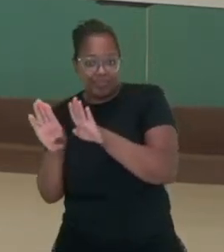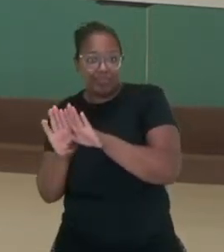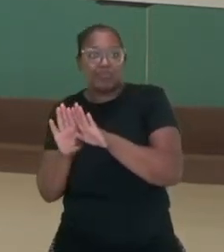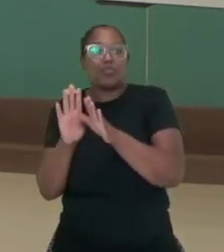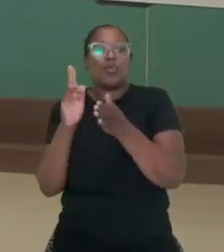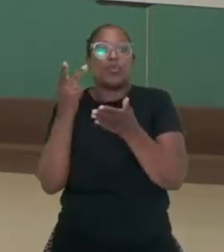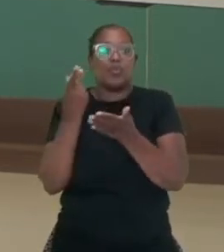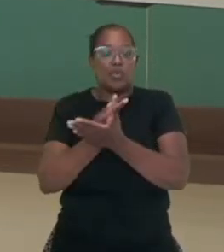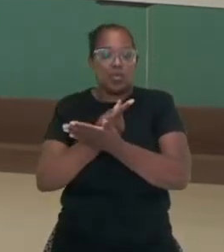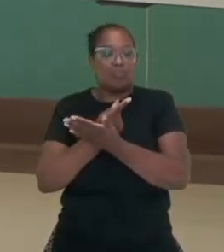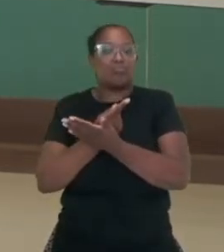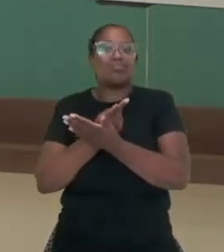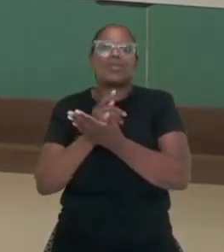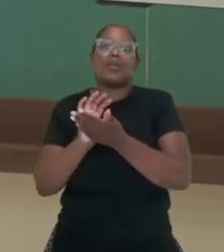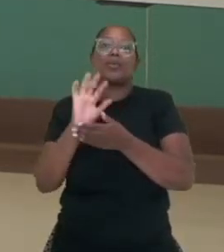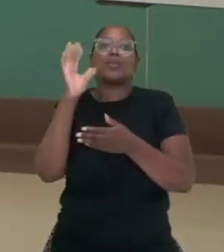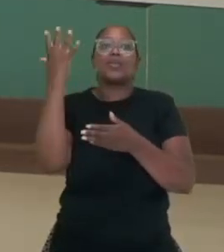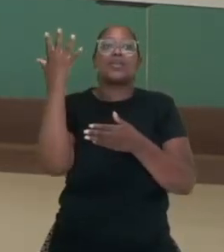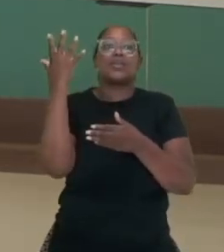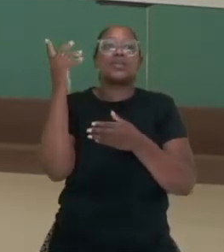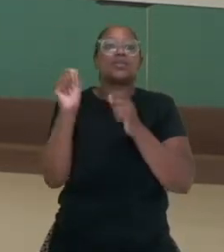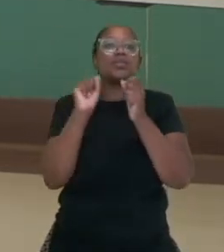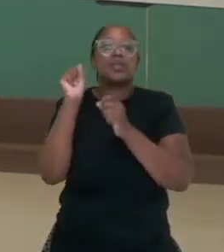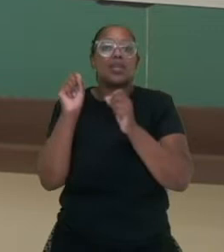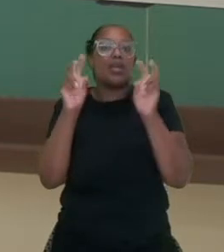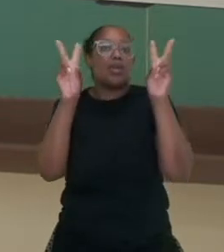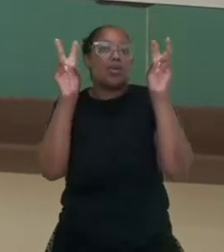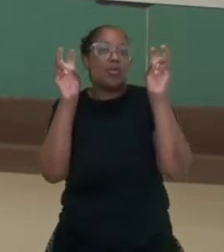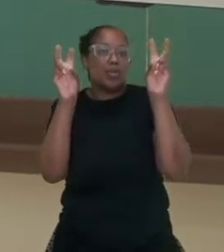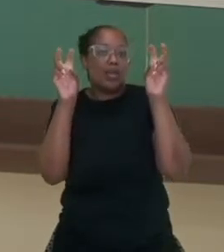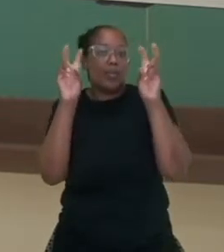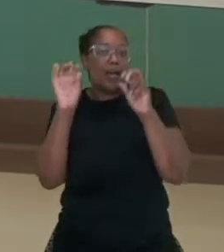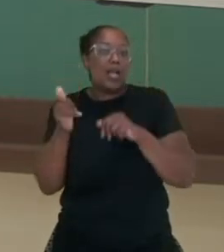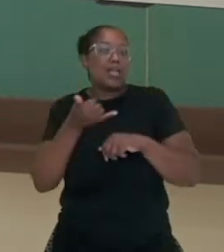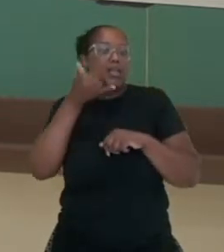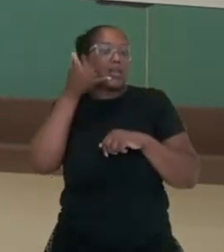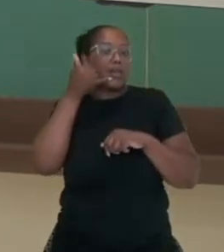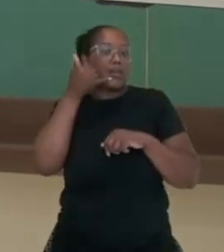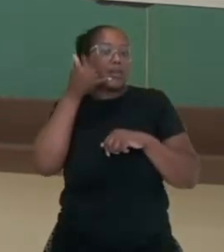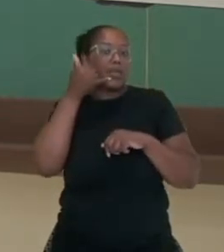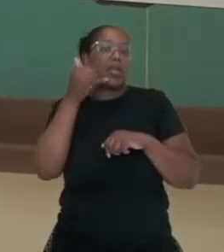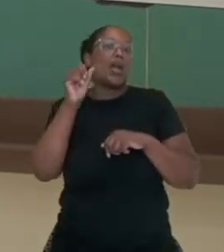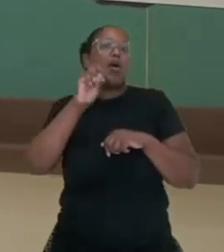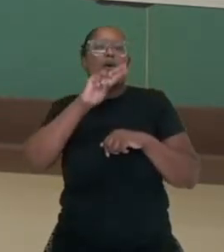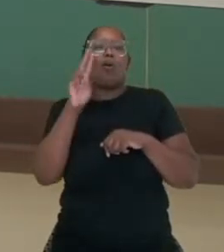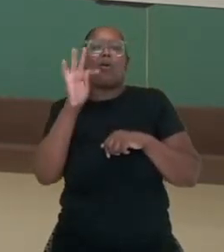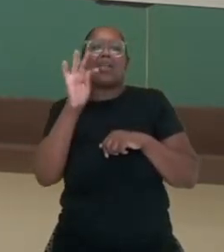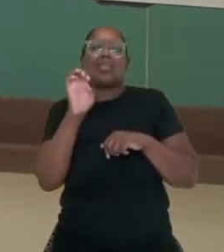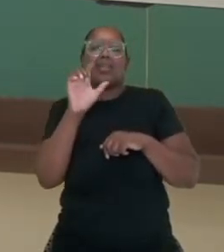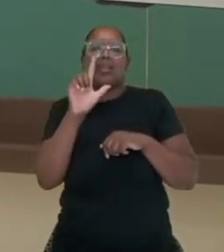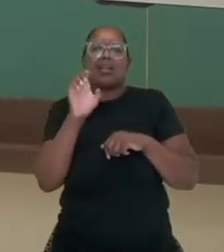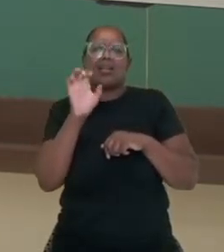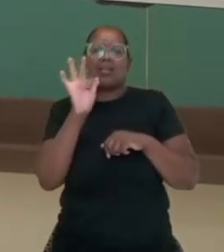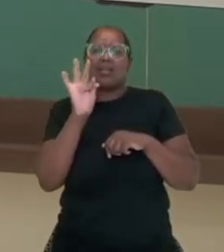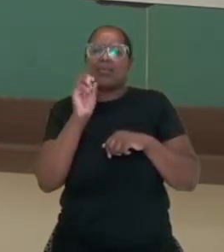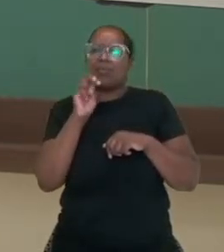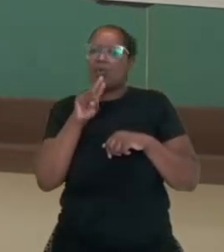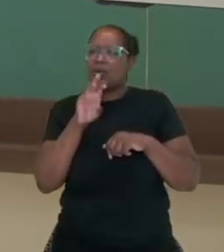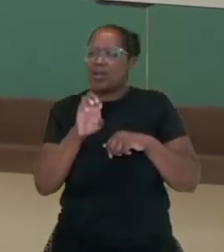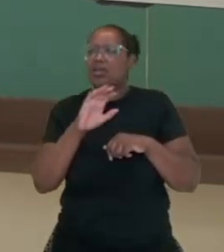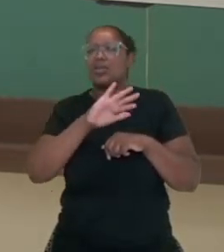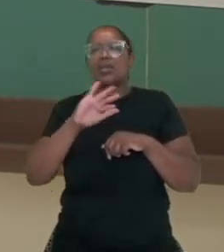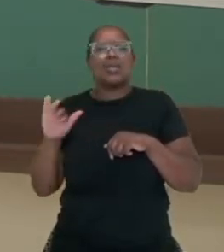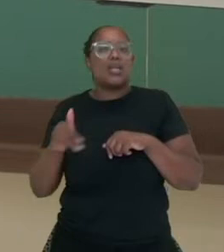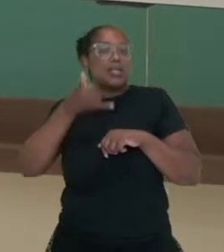acabou surgindo foi que o termo telefone celular ou cellular phone, ele é inadequado, né?